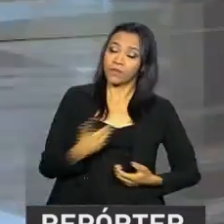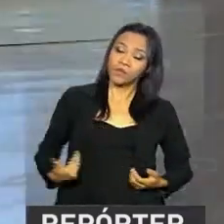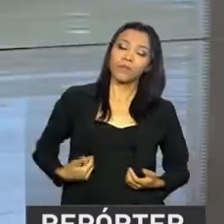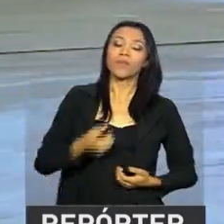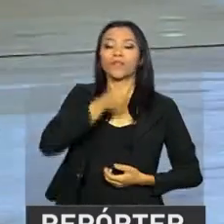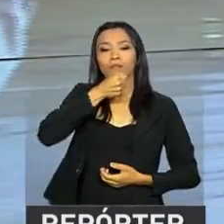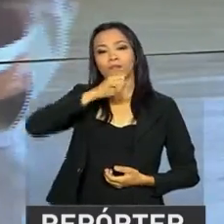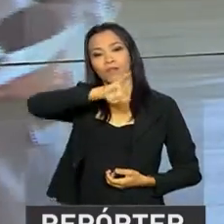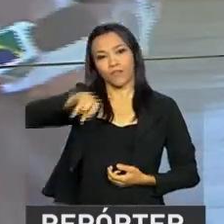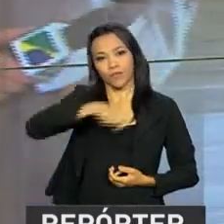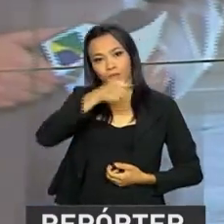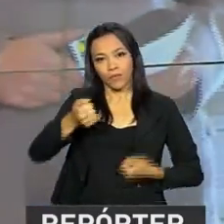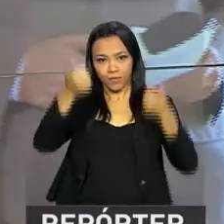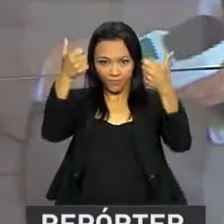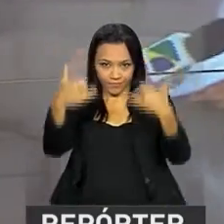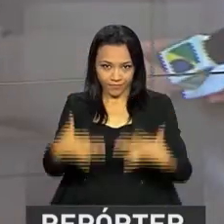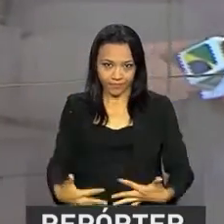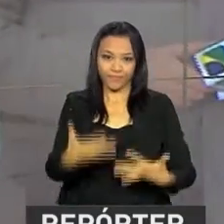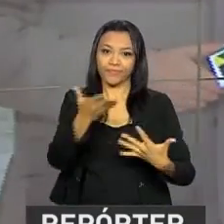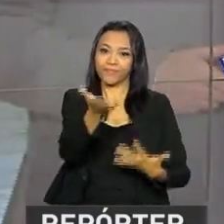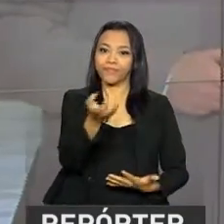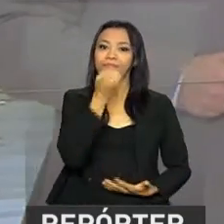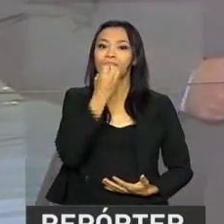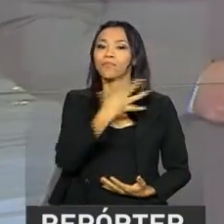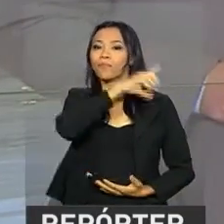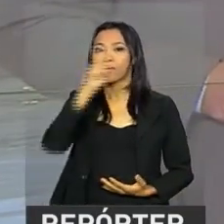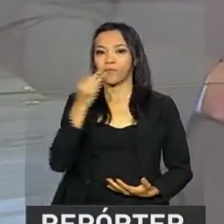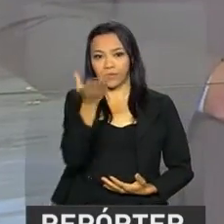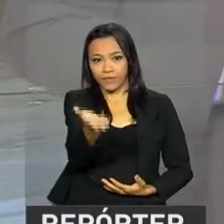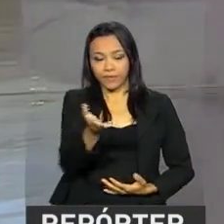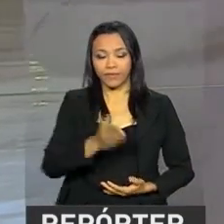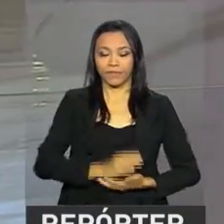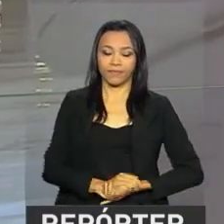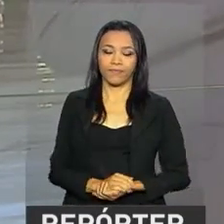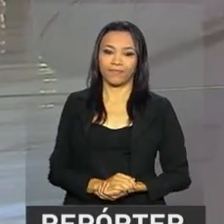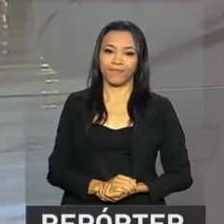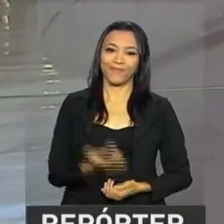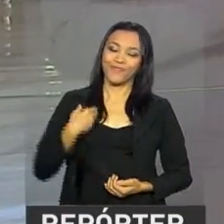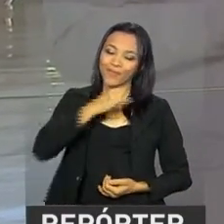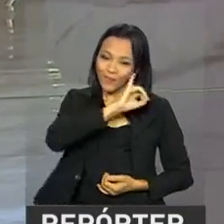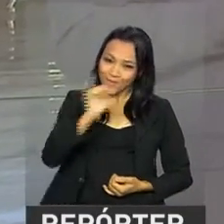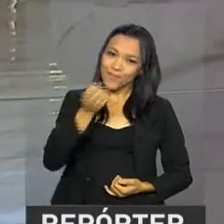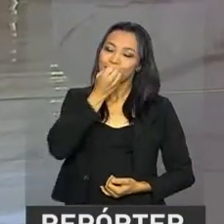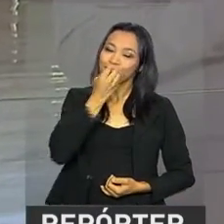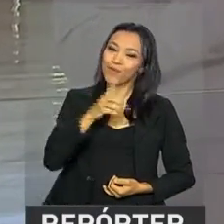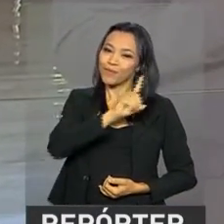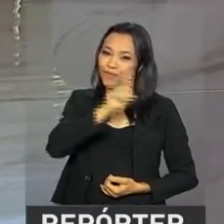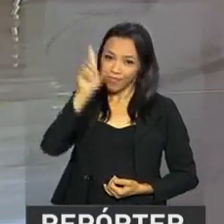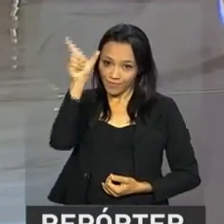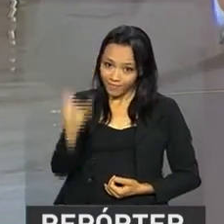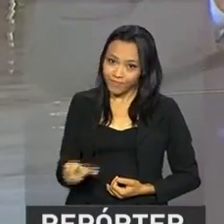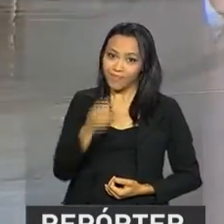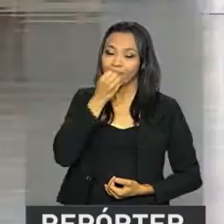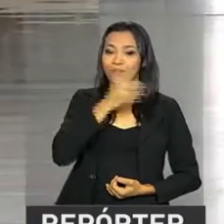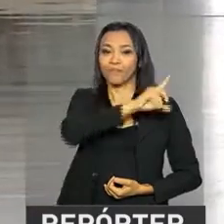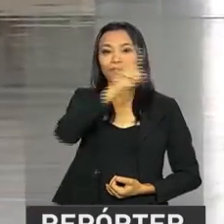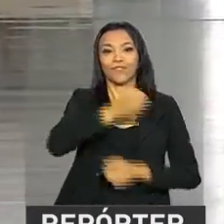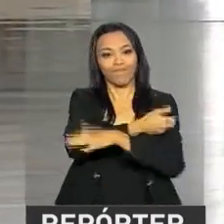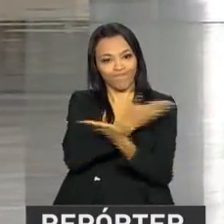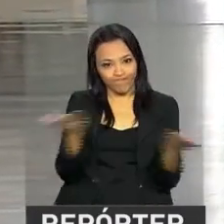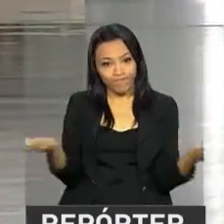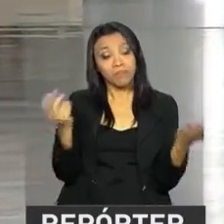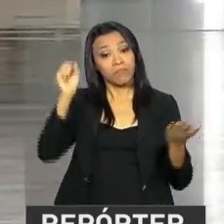vivo pra gente direto do palácio do planalto joão pedro bom dia pra você renata mande pra você também bom dia a todos exatamente